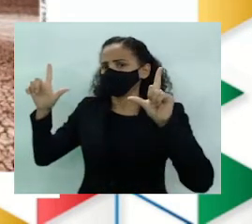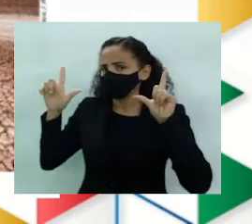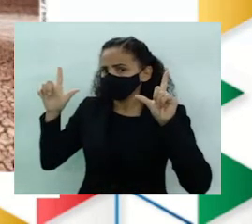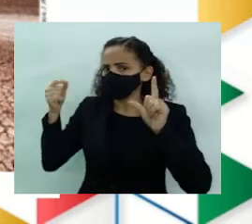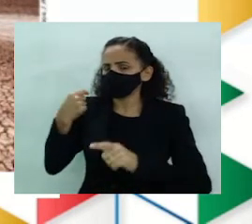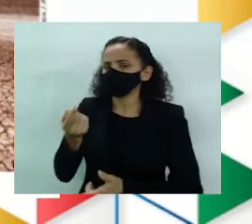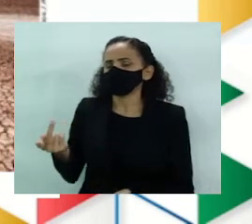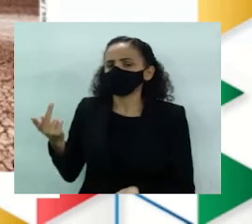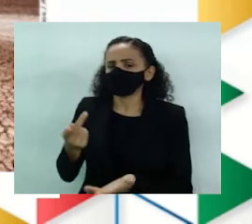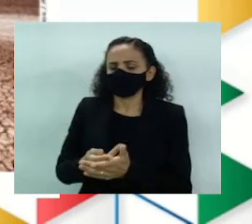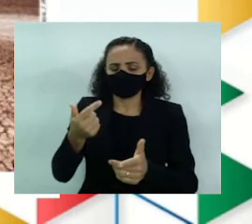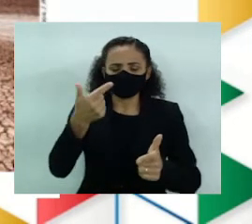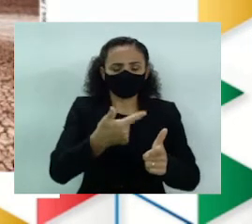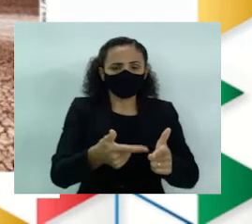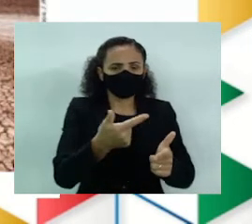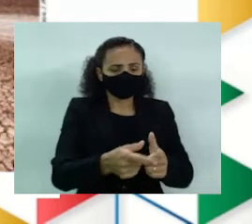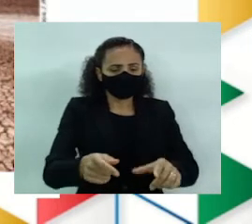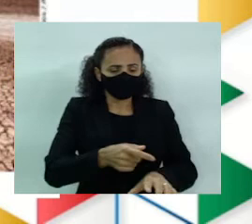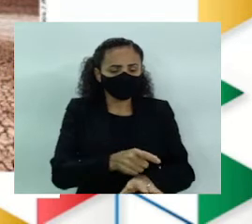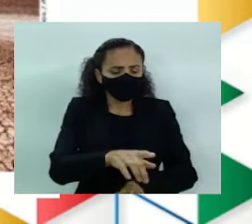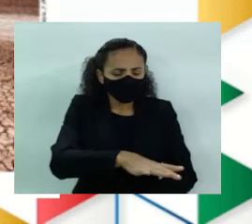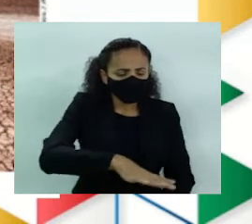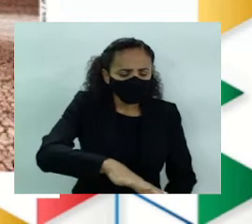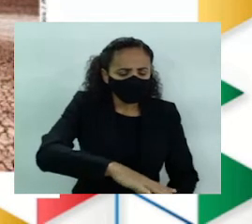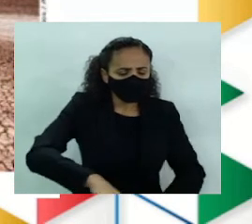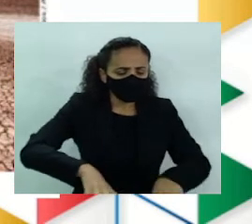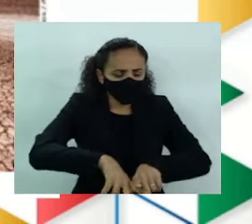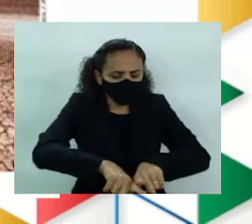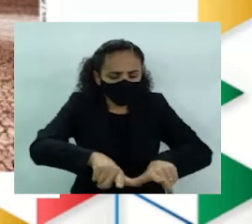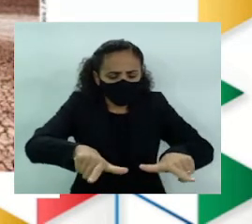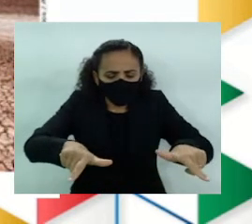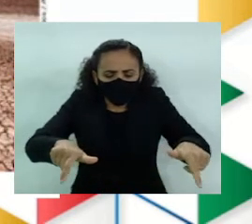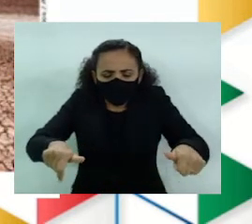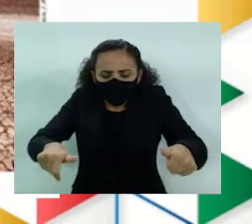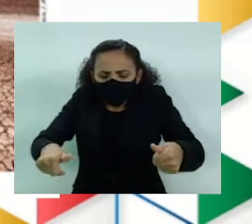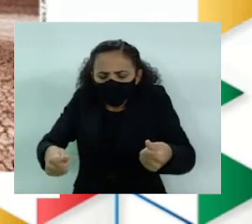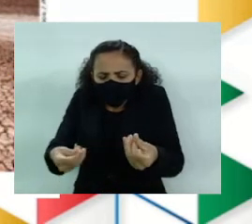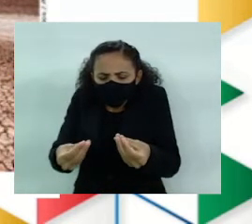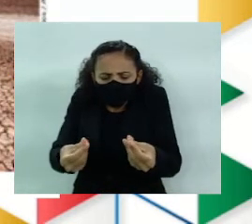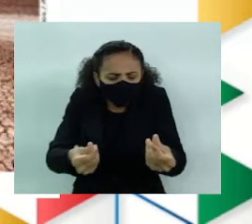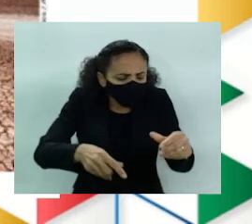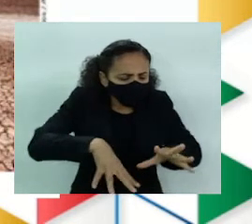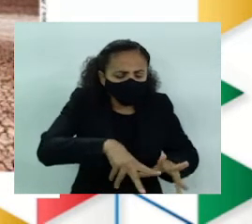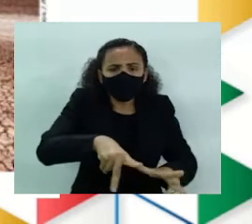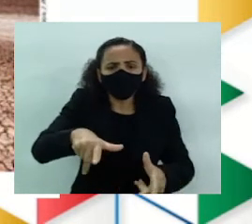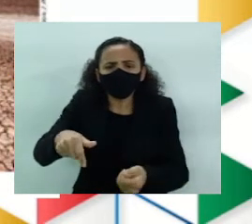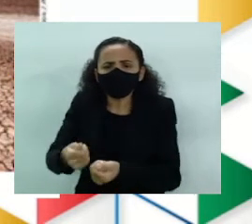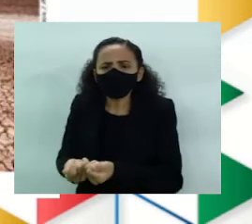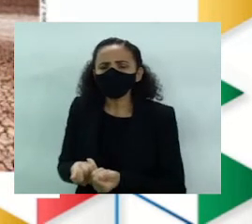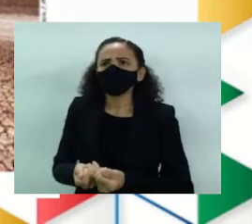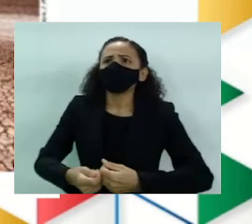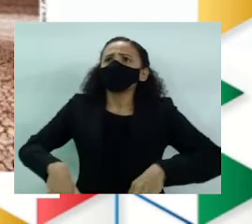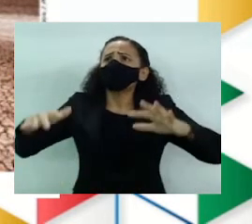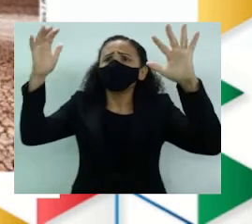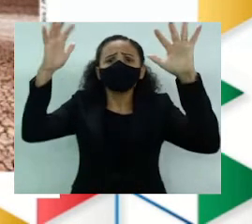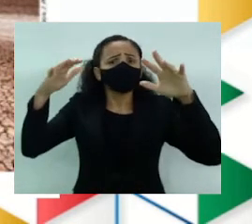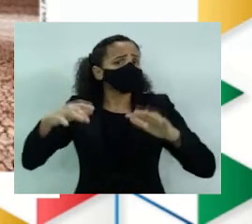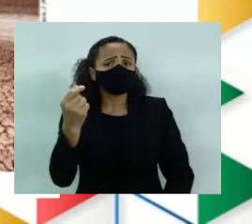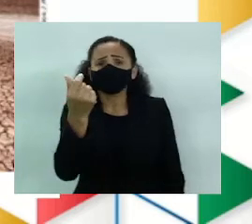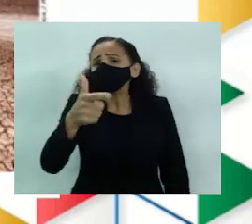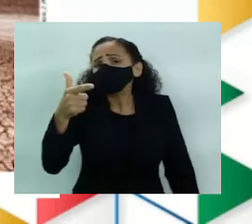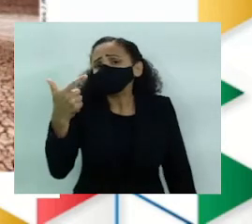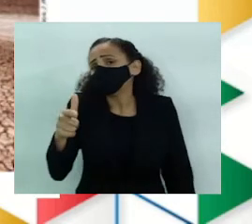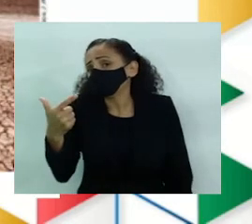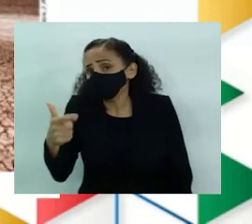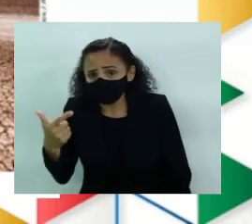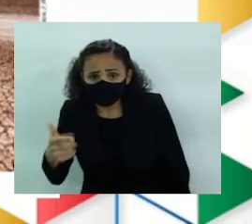a seca, que é um problema natural, que é um desastre natural, tá certo? Pela pela estiagem de chuvas, com os